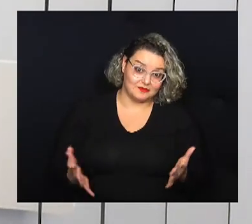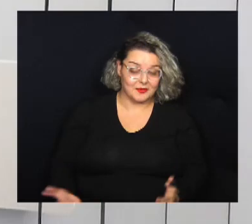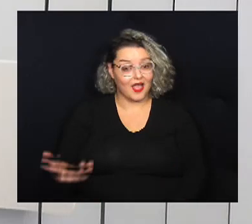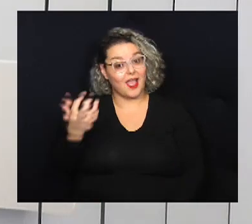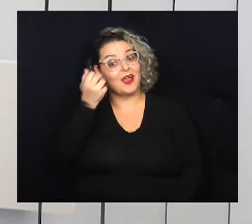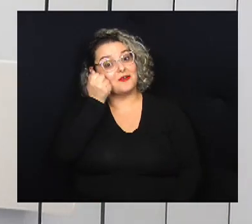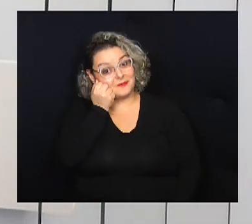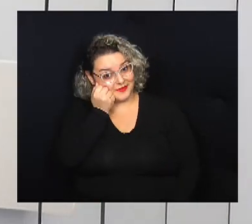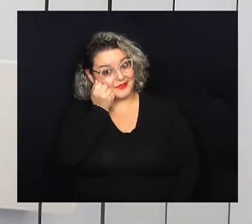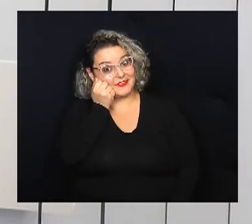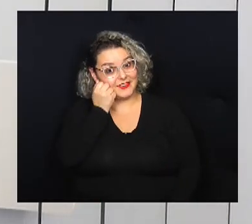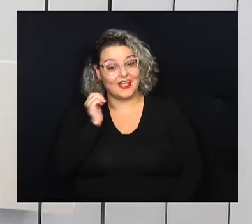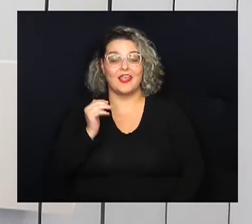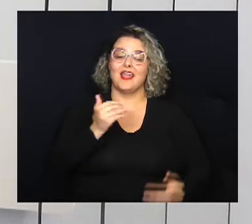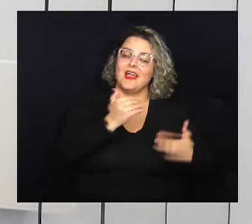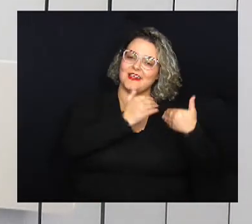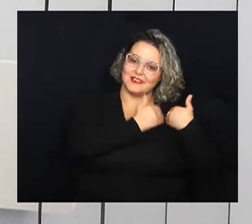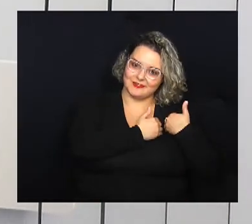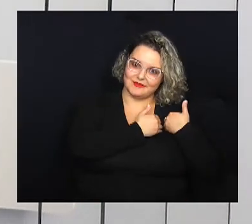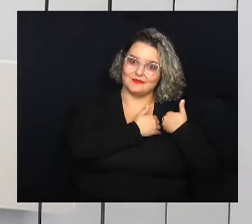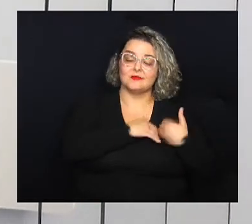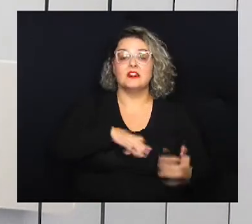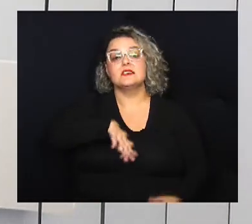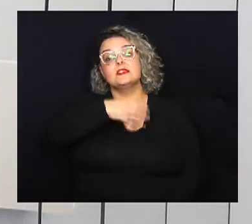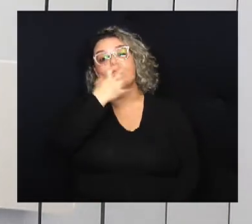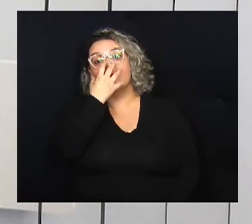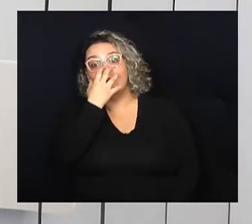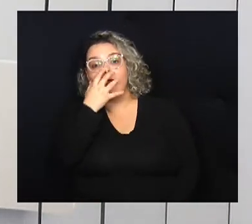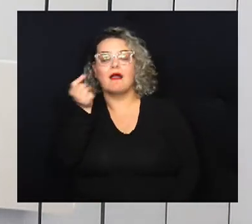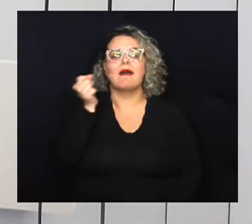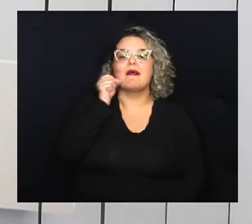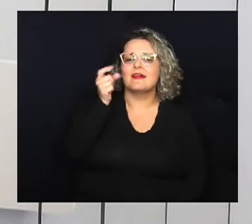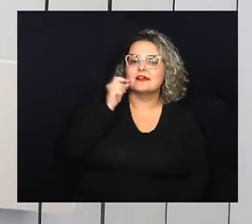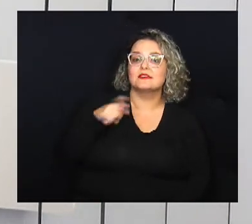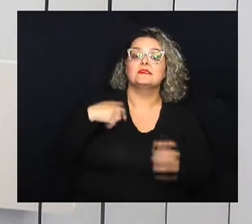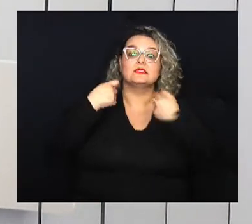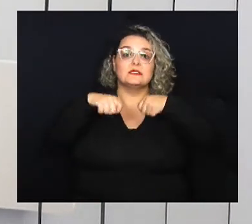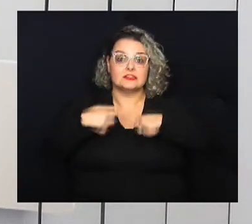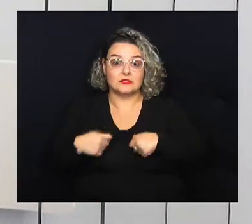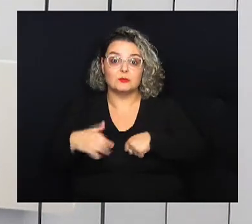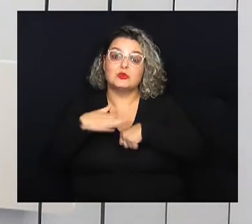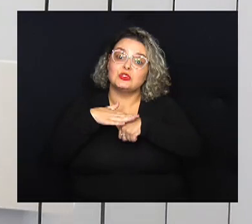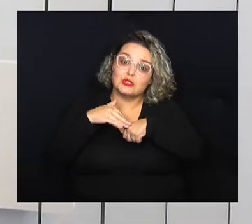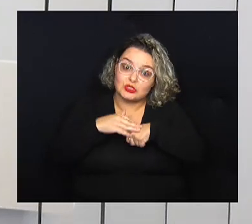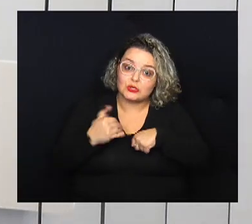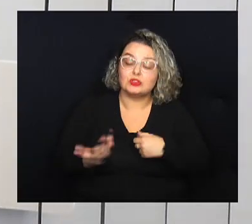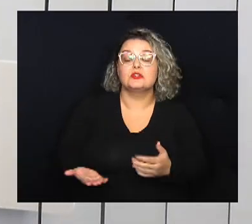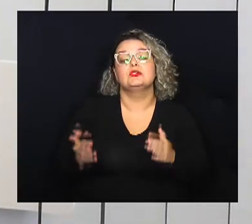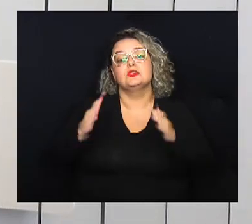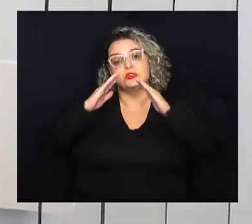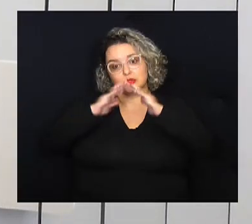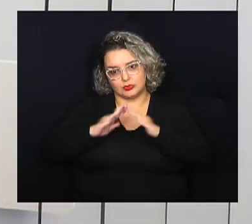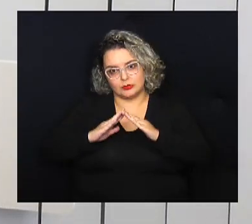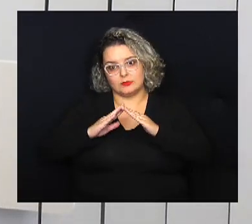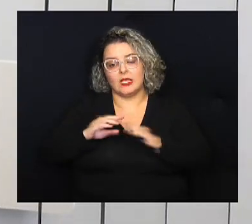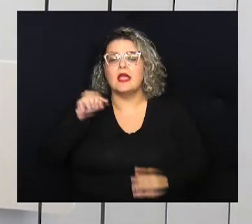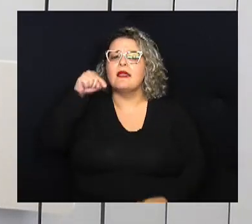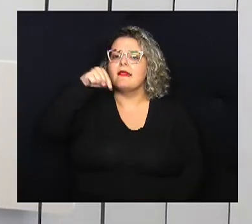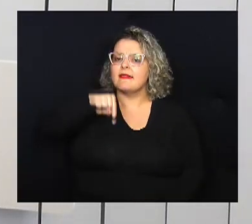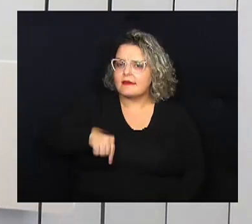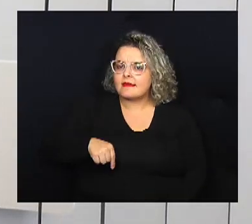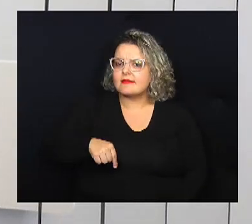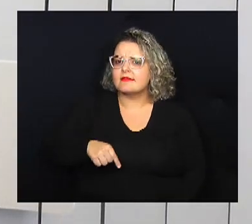adoção responsável. São cães, gatinhos que precisam de carinho, de um lar. E nessa